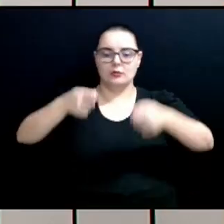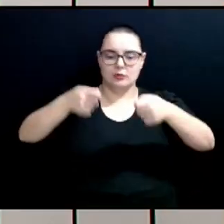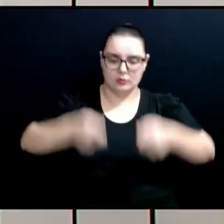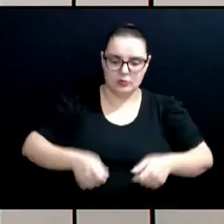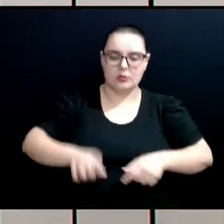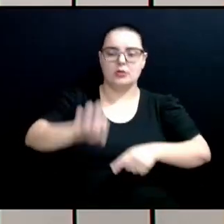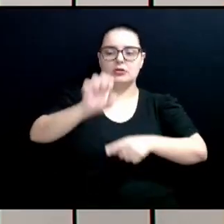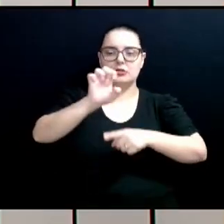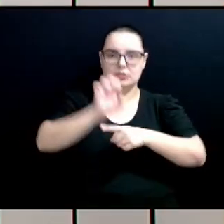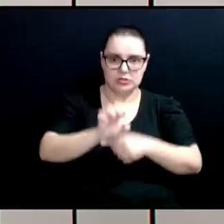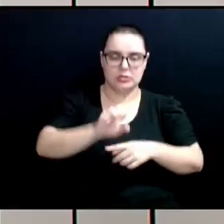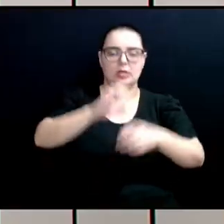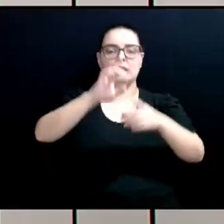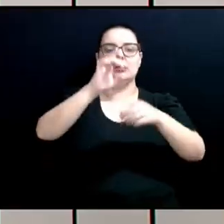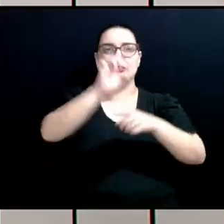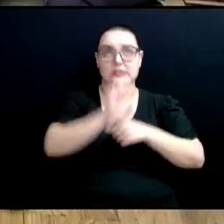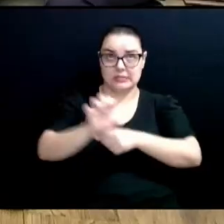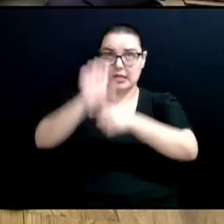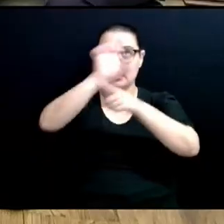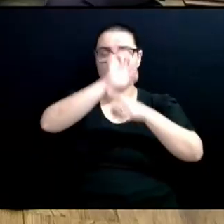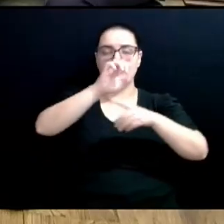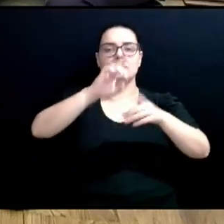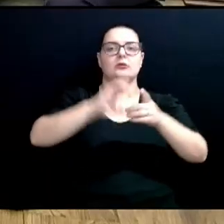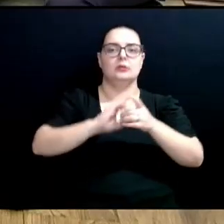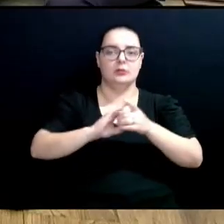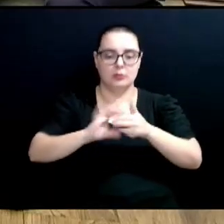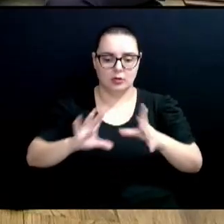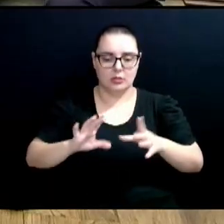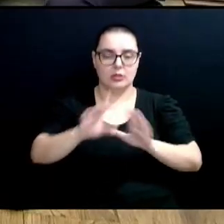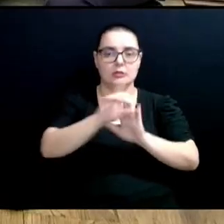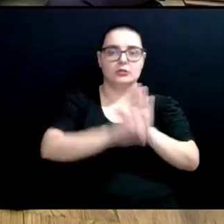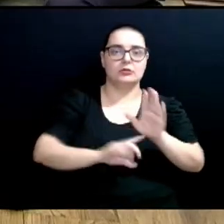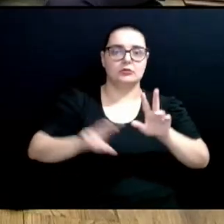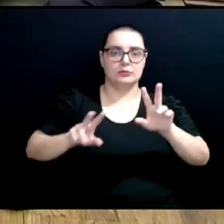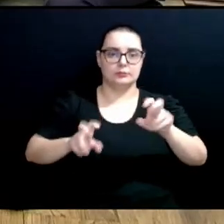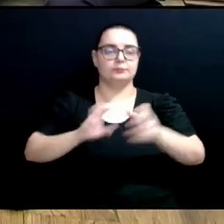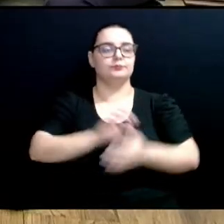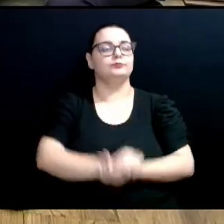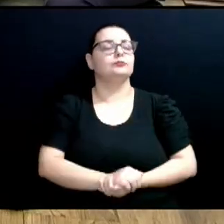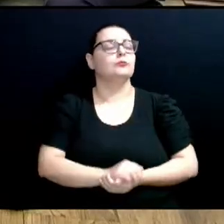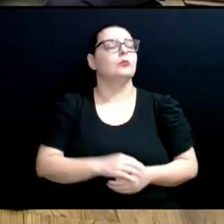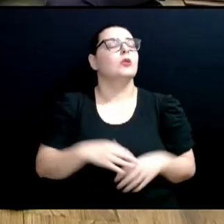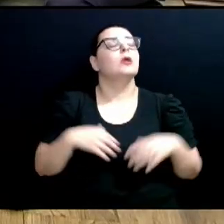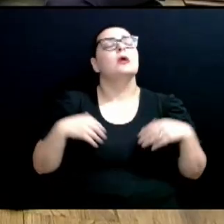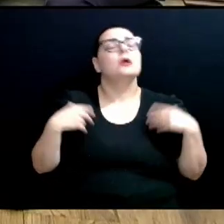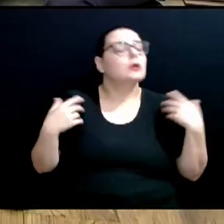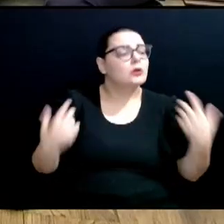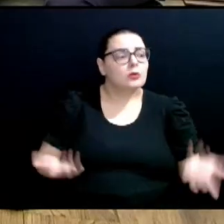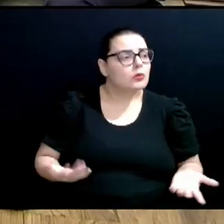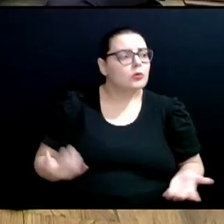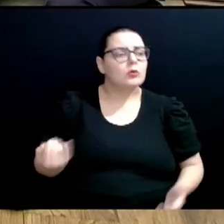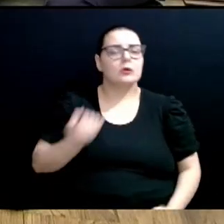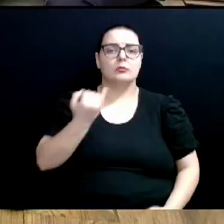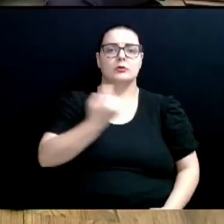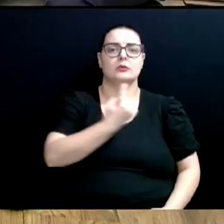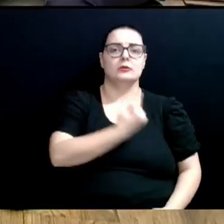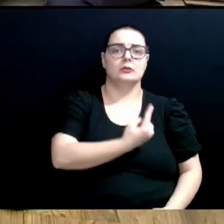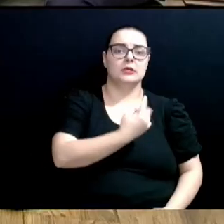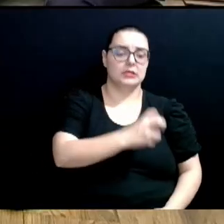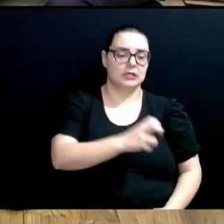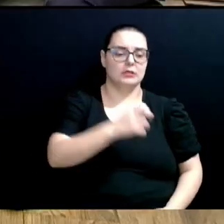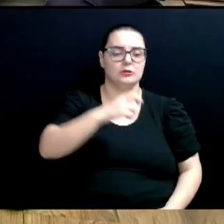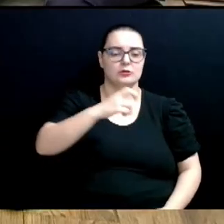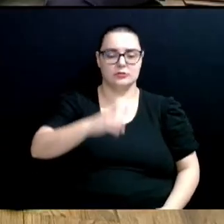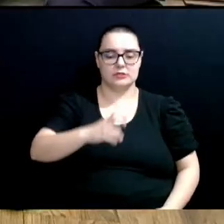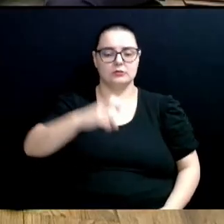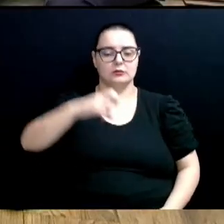de direito, fecho aspas. Qual que é a importância do que fora realizado pelos 559 parlamentares? E a